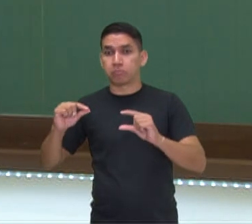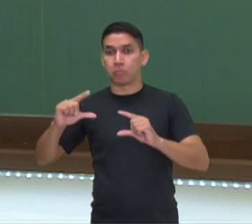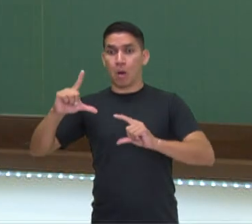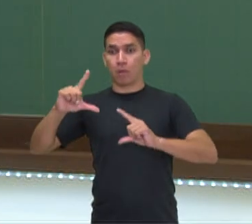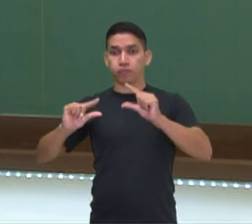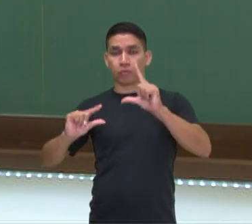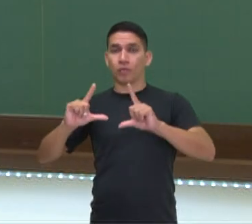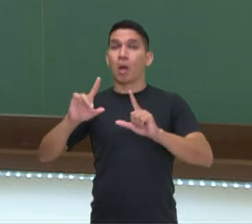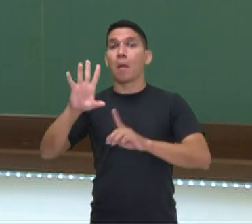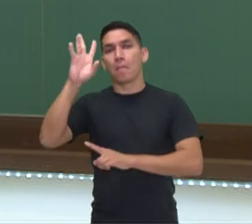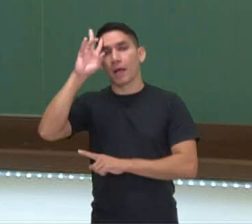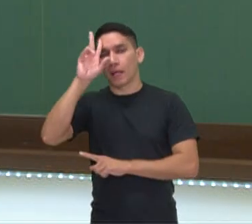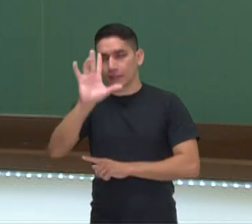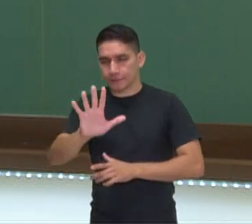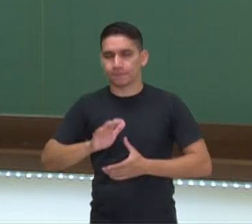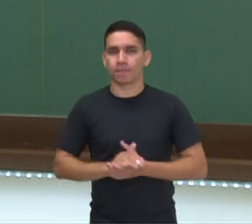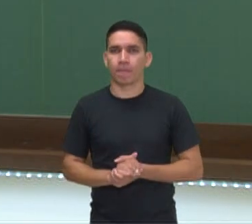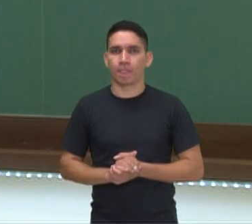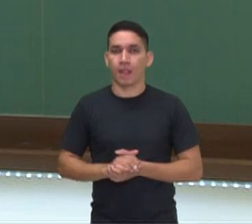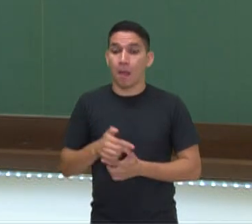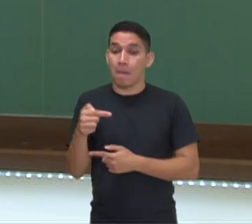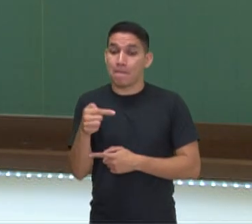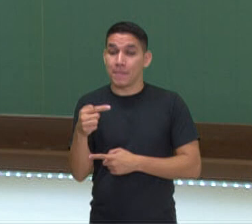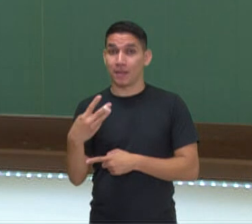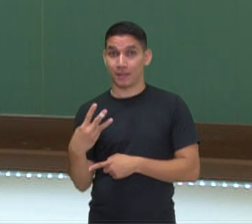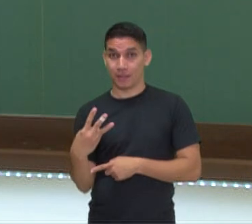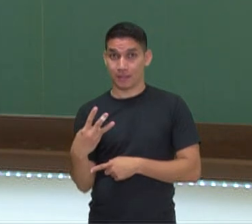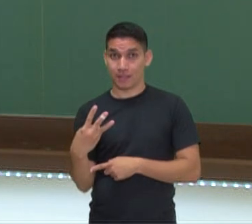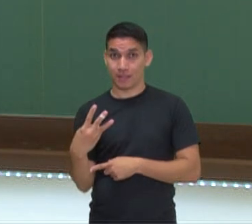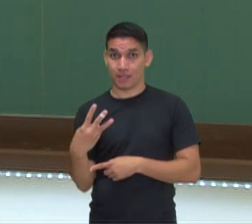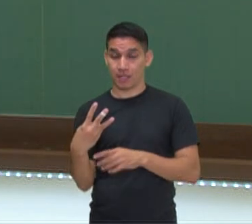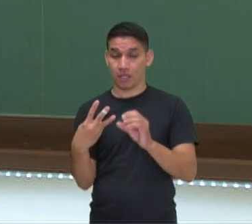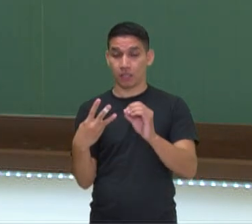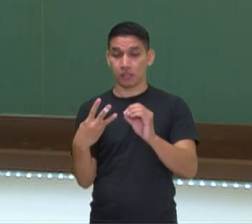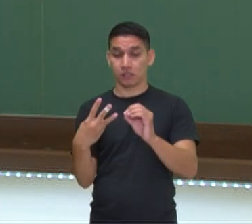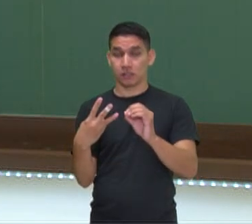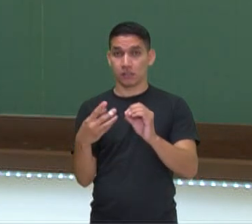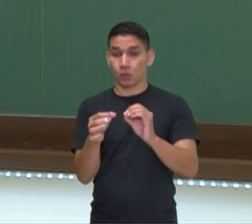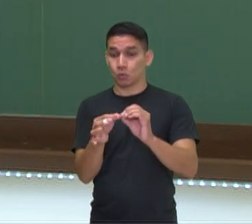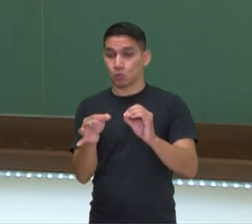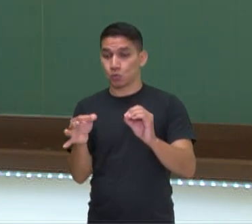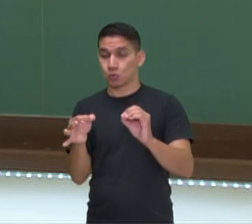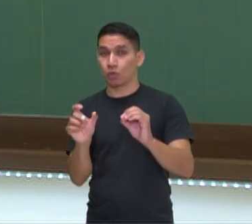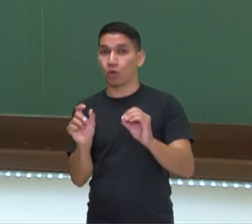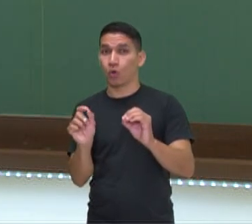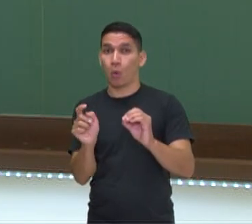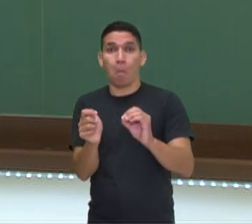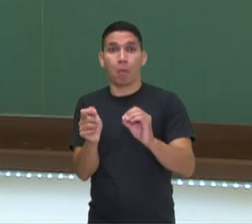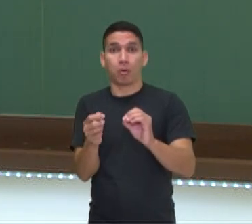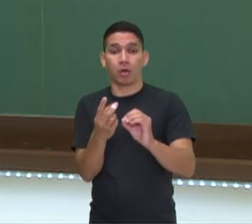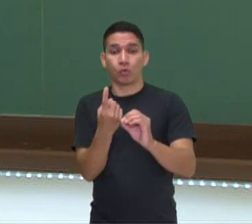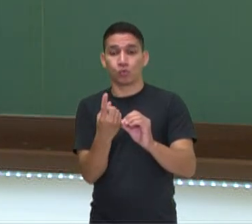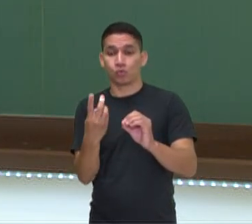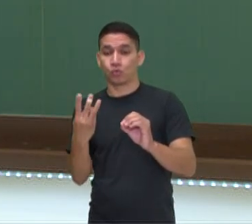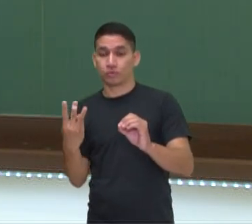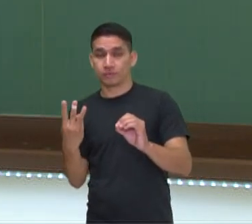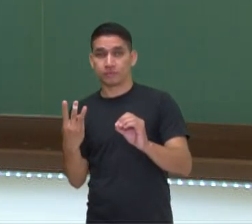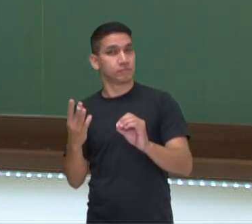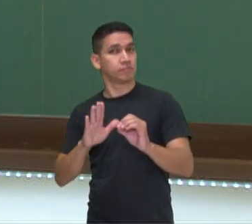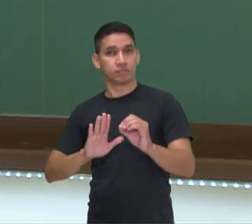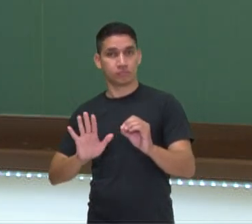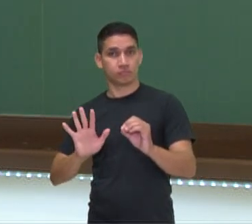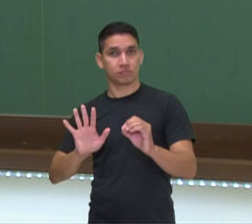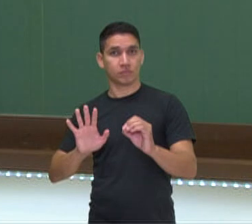só pensar assim: o menos 3, ele está distante do zero apenas 3 unidades